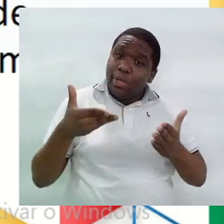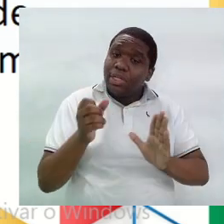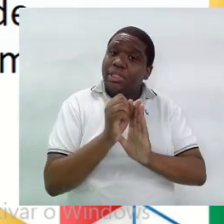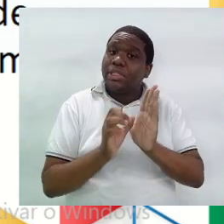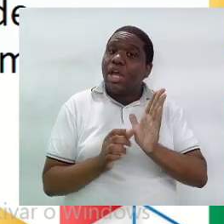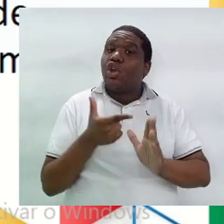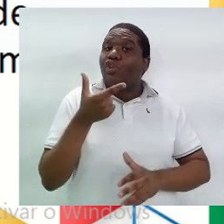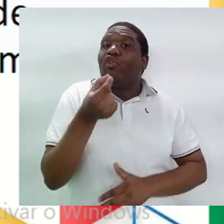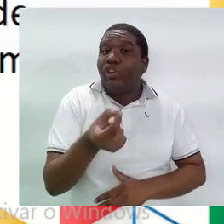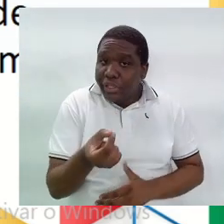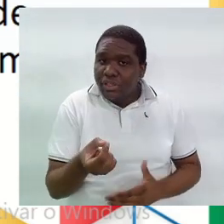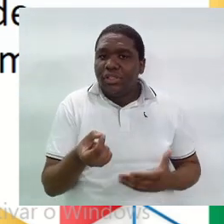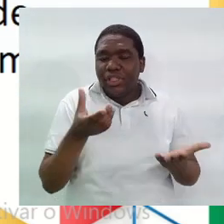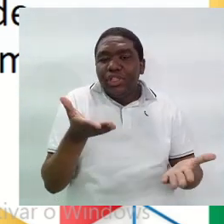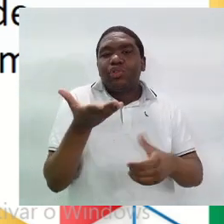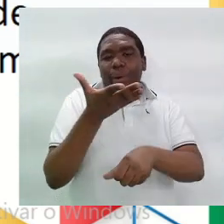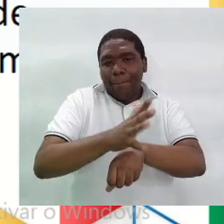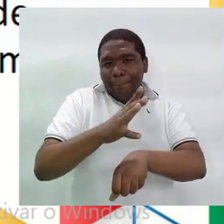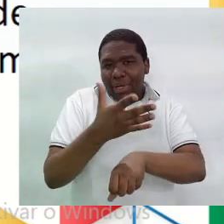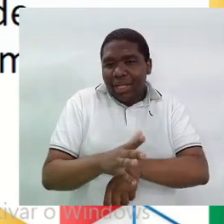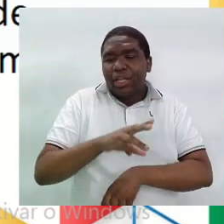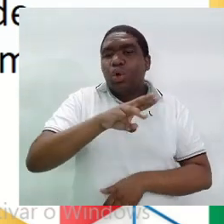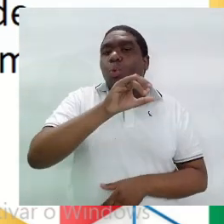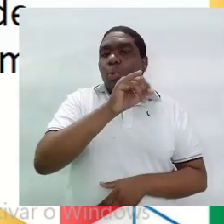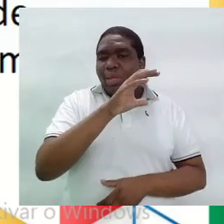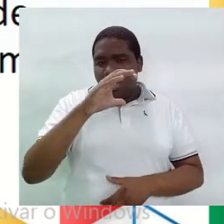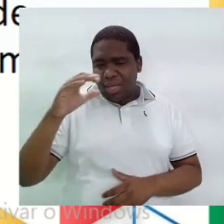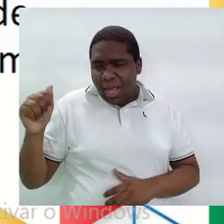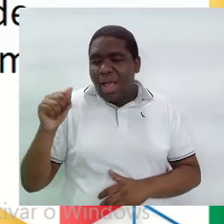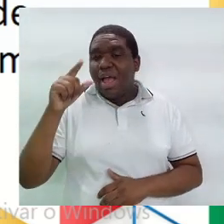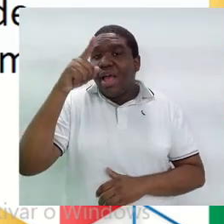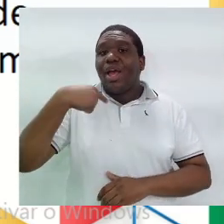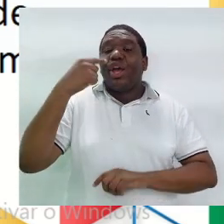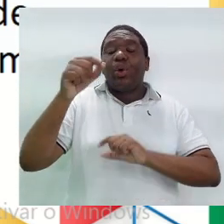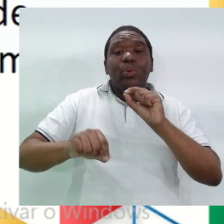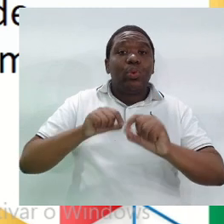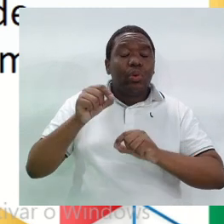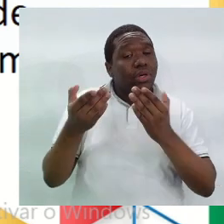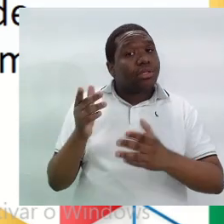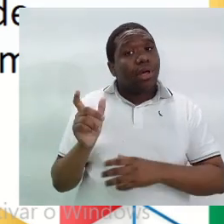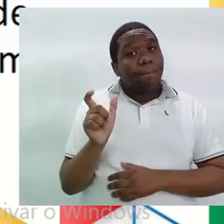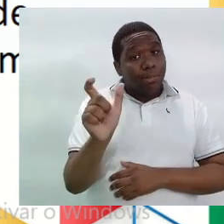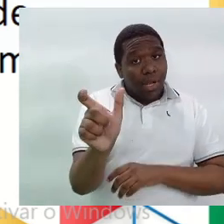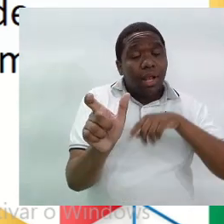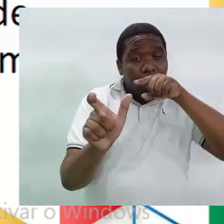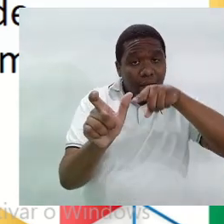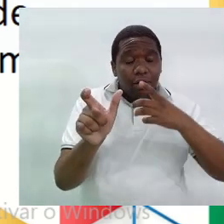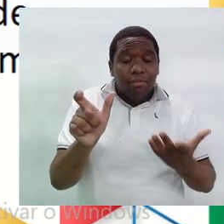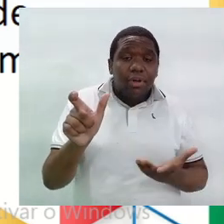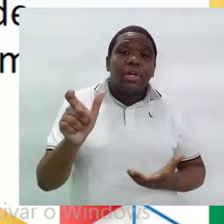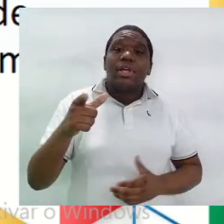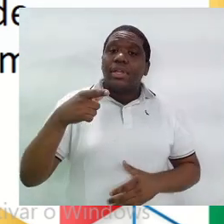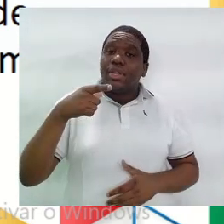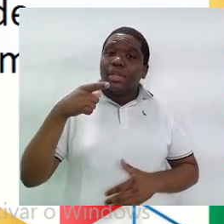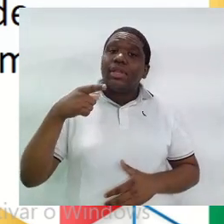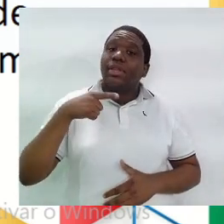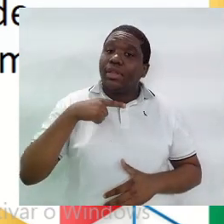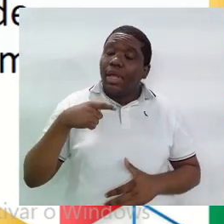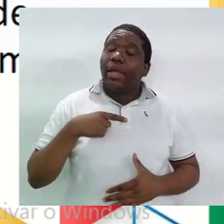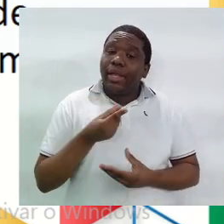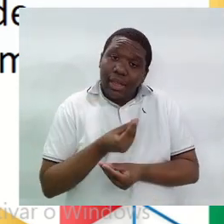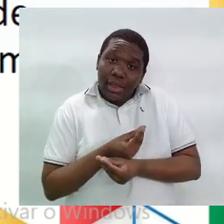e denomina esta prática de Wicca. A raiz desta palavra, certo, ela